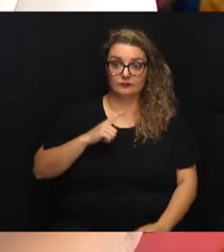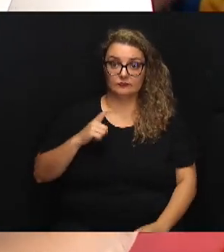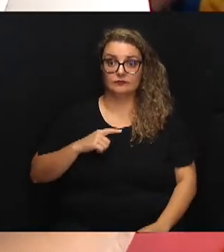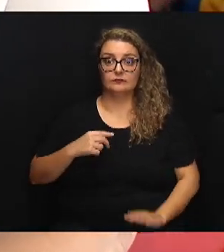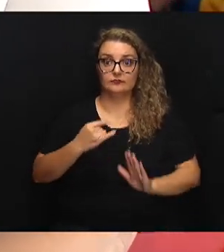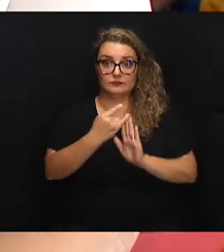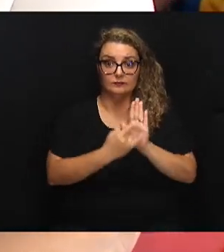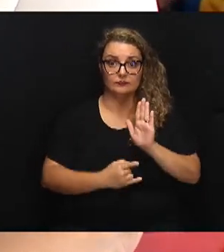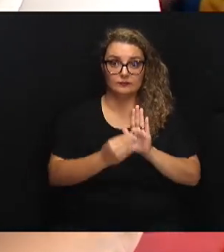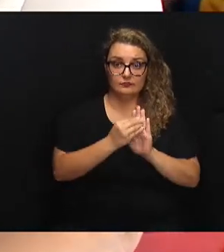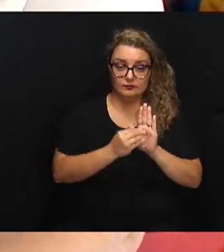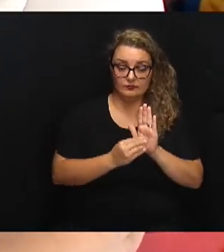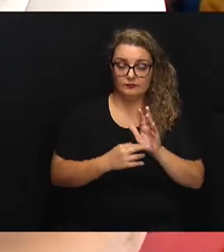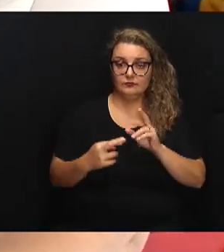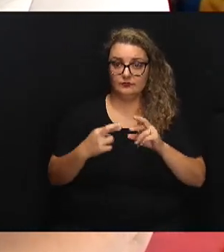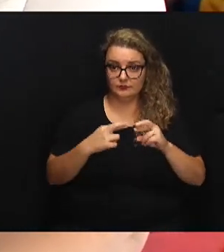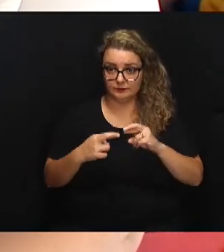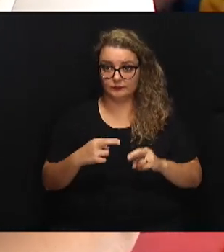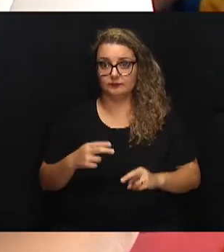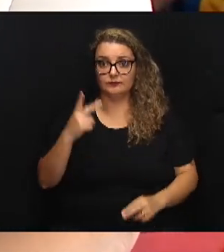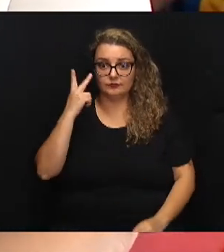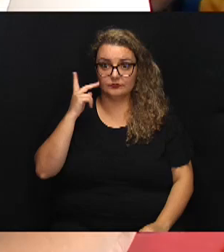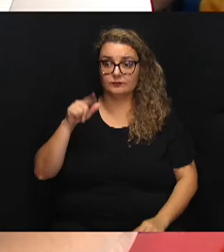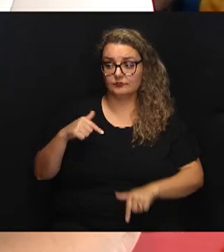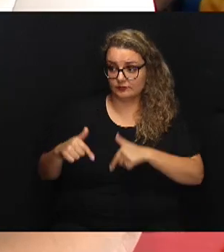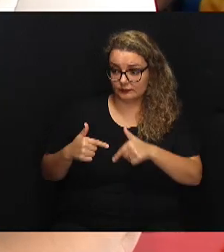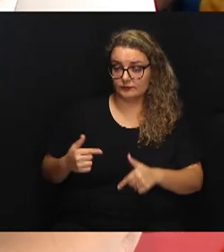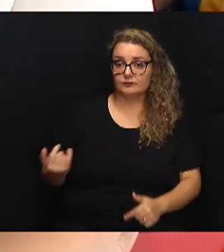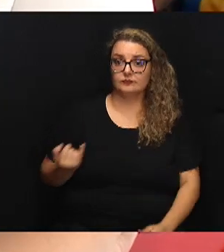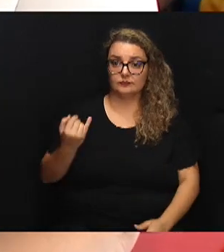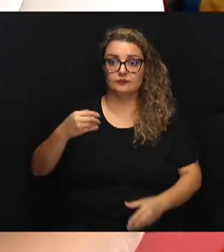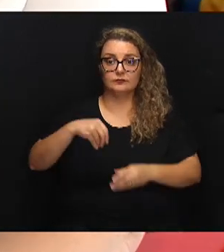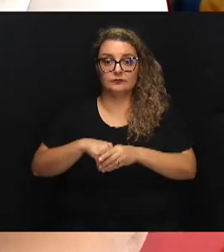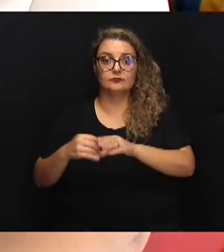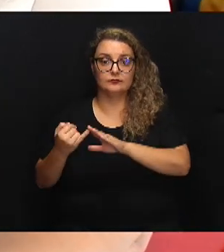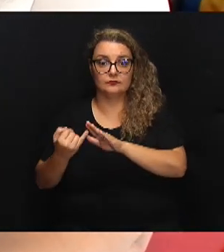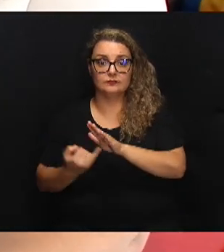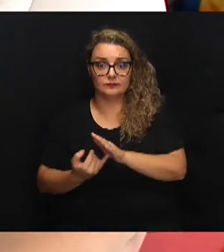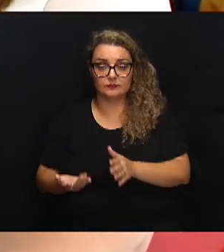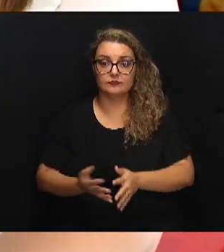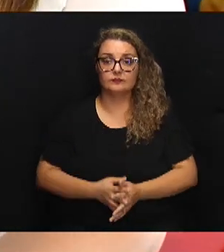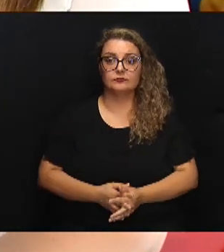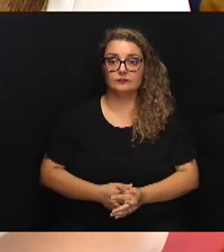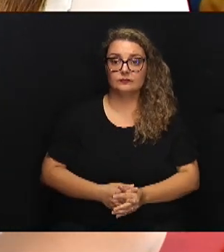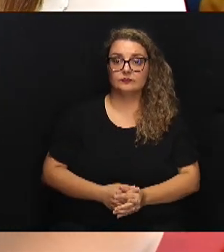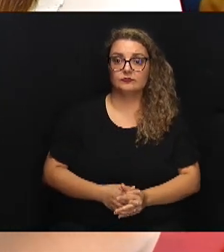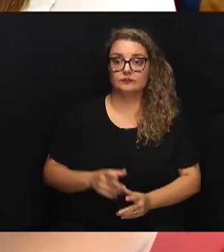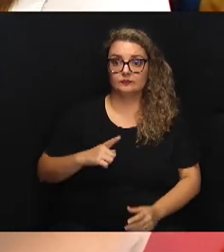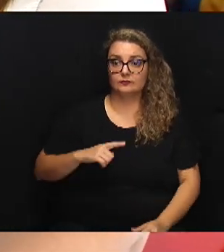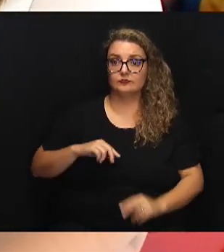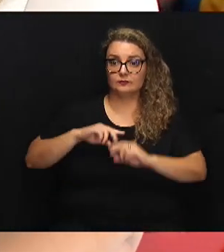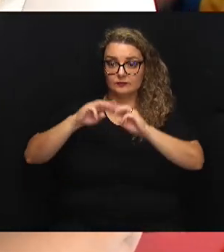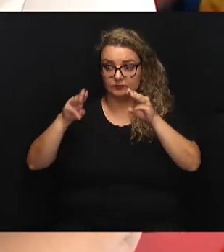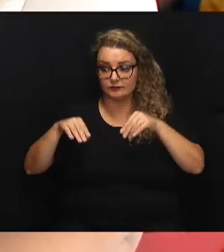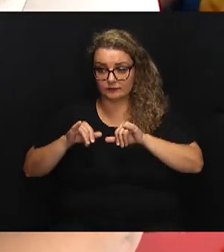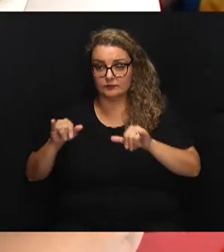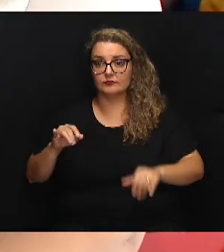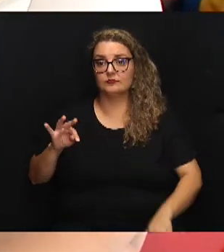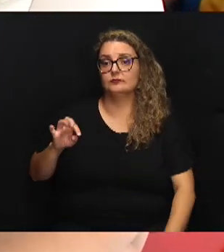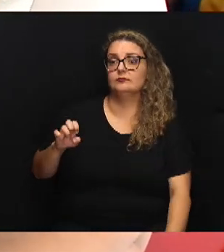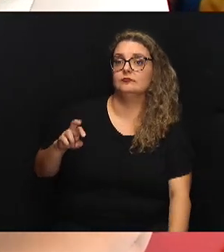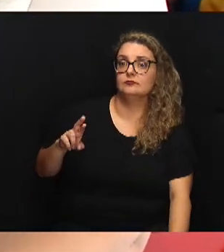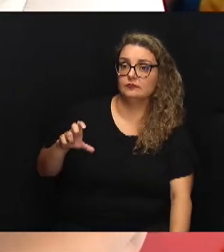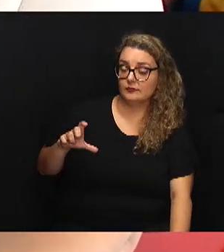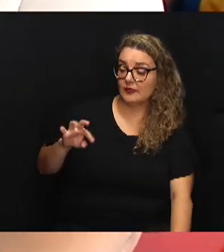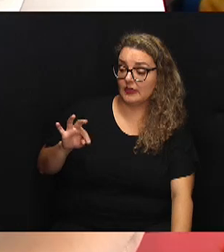Fiscal Paulista, né? Que é um trabalho muito importante dentro das instituições. Tem o telemarketing dentro da Uniasec,